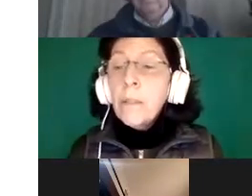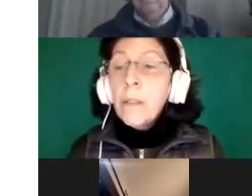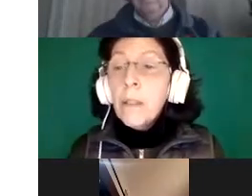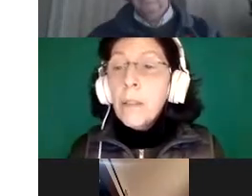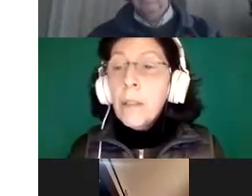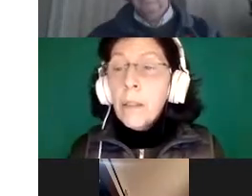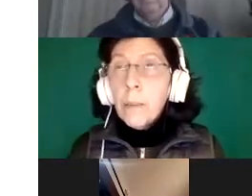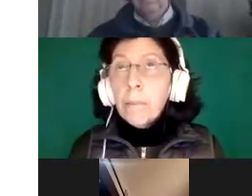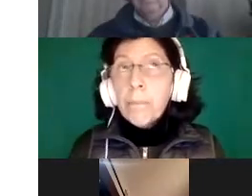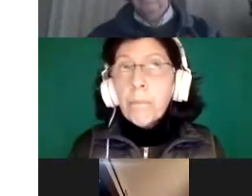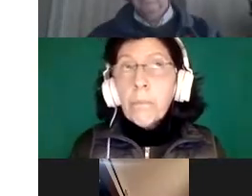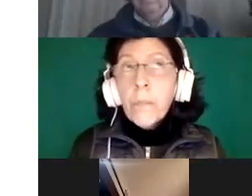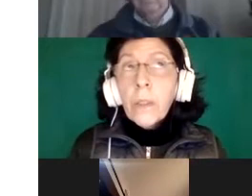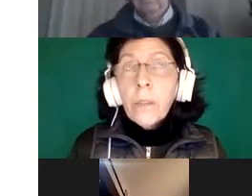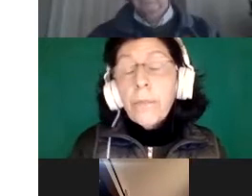permitisse